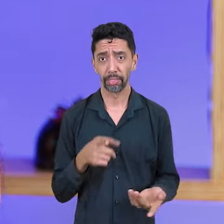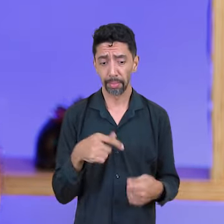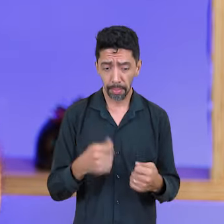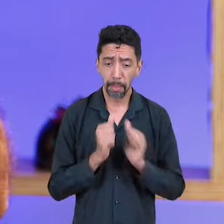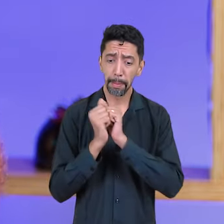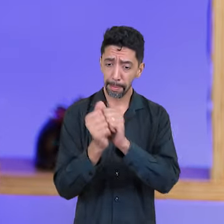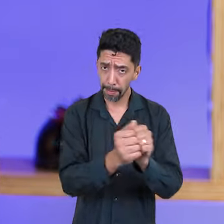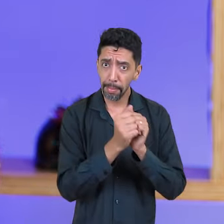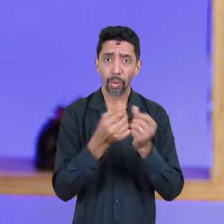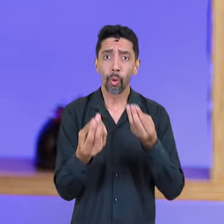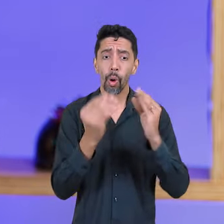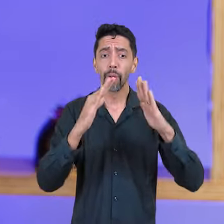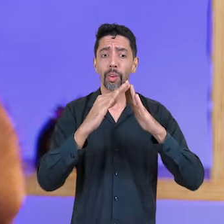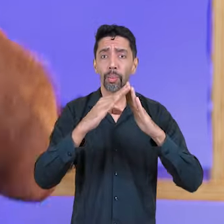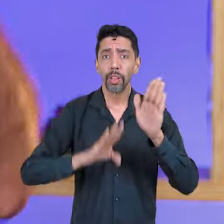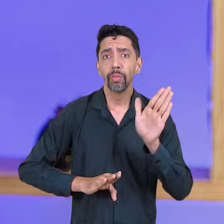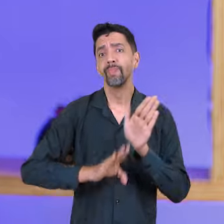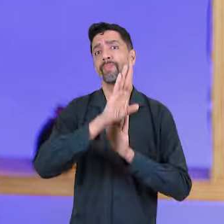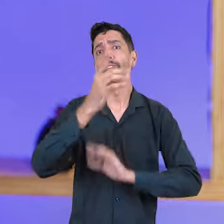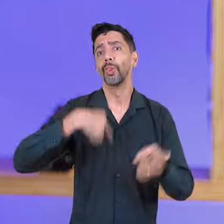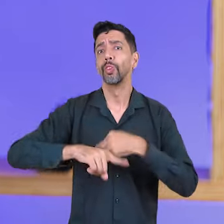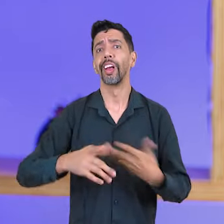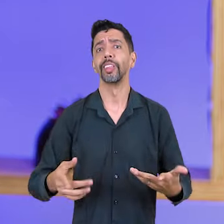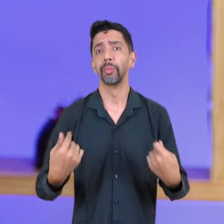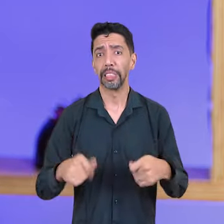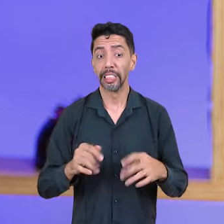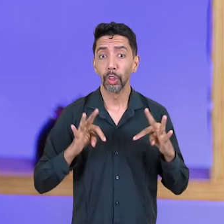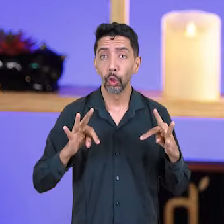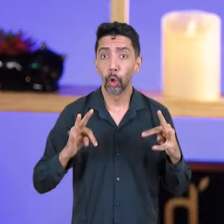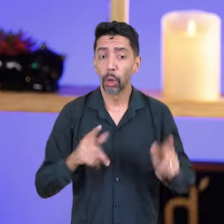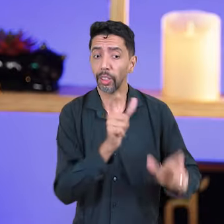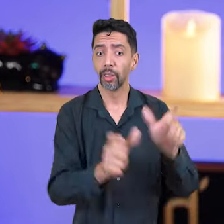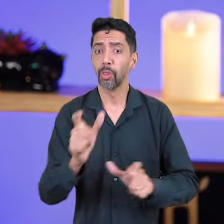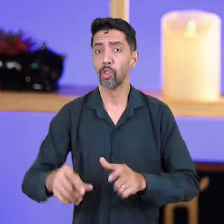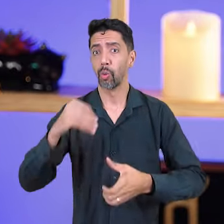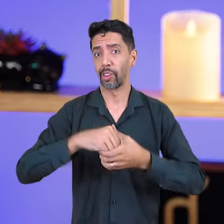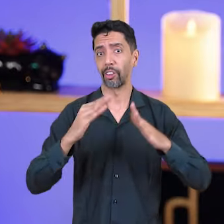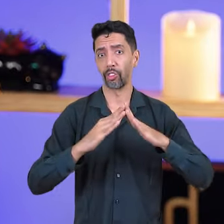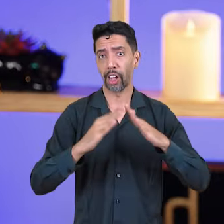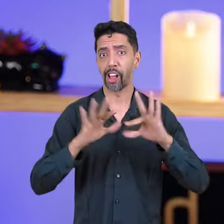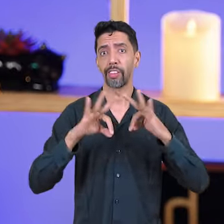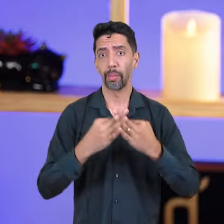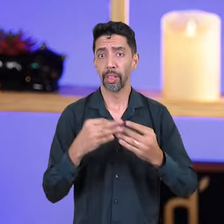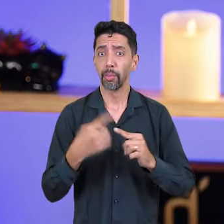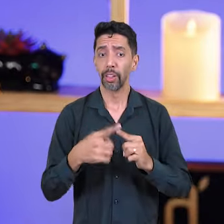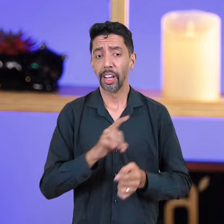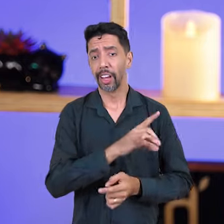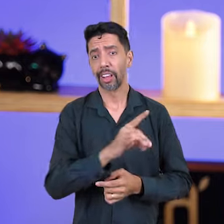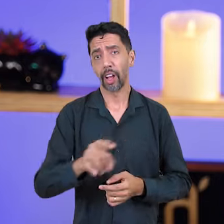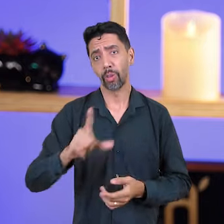sustentável financeiramente sozinho. É necessário que todos da família estejam envolvidos, porque os gastos dentro de uma família